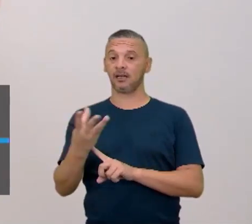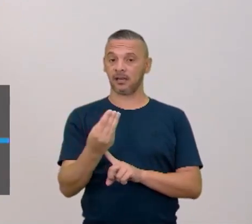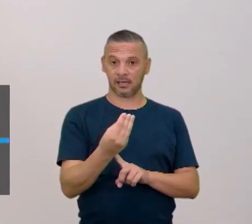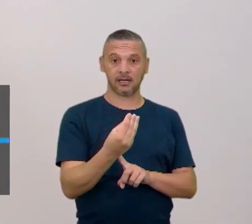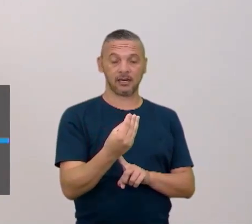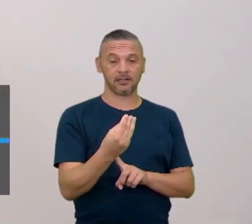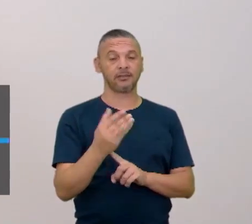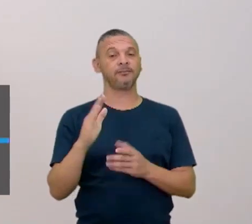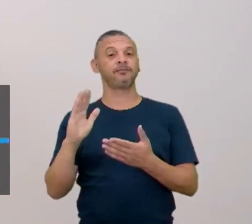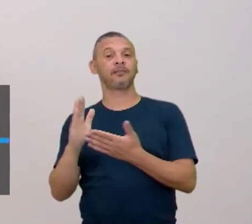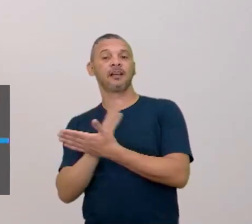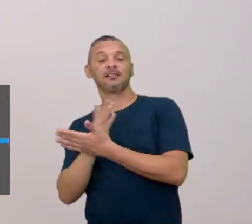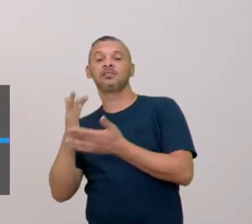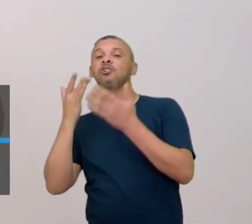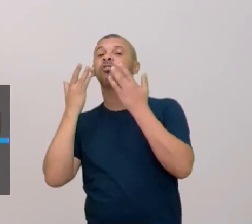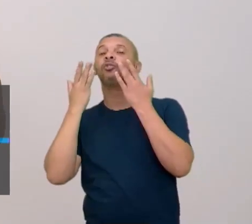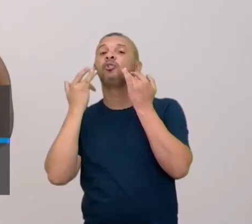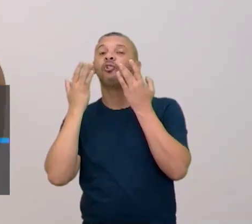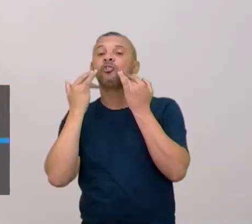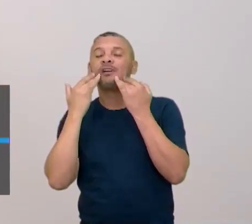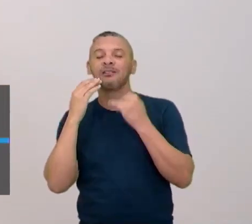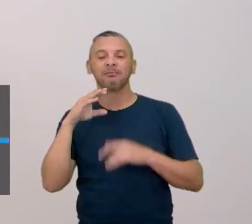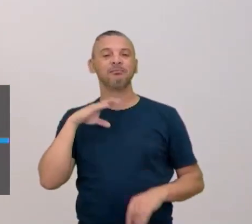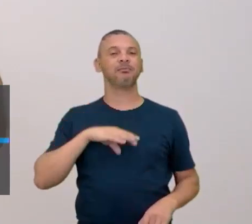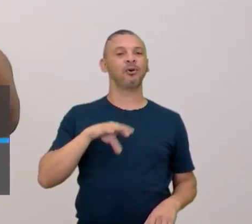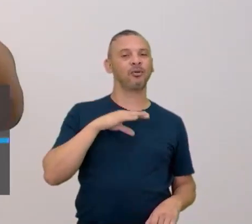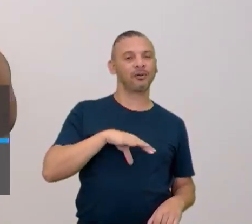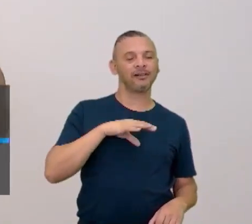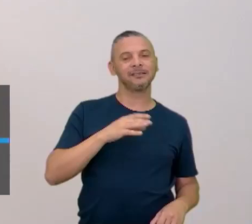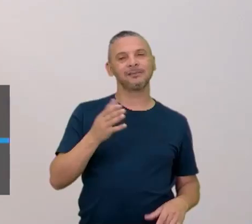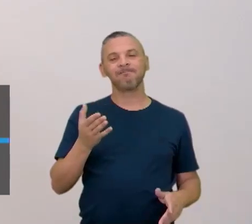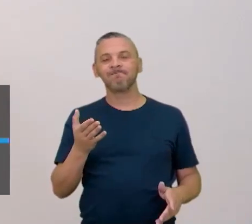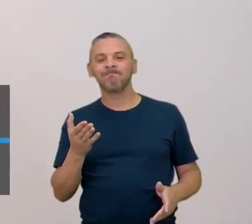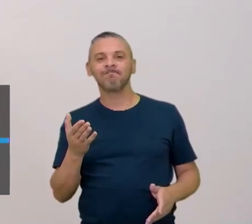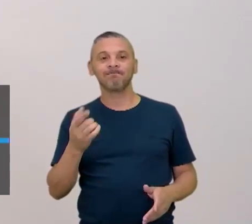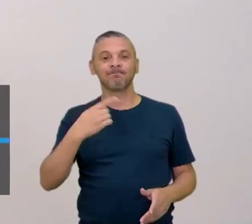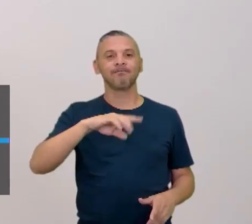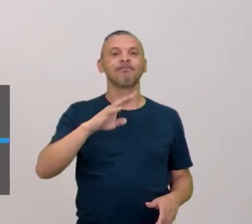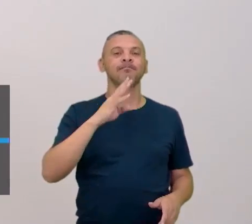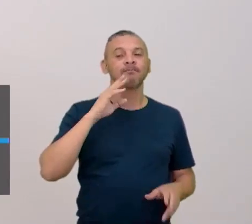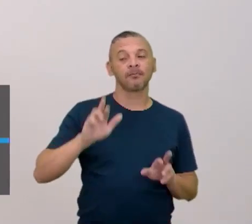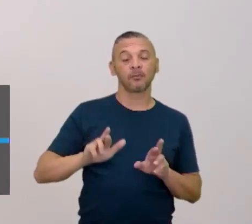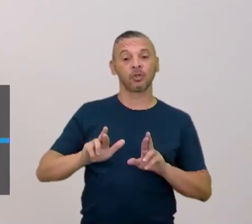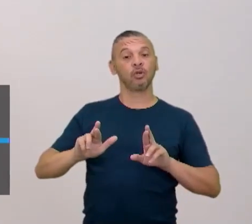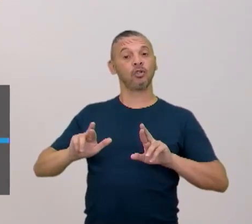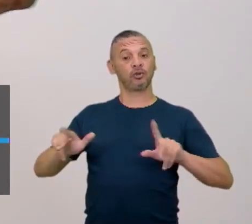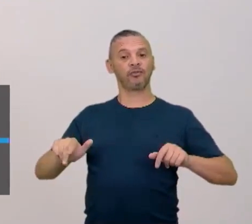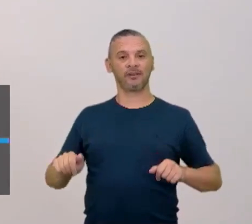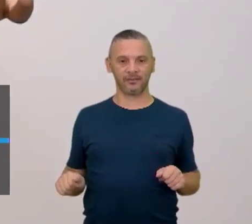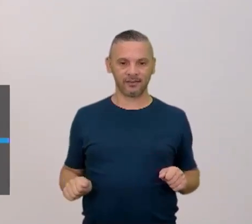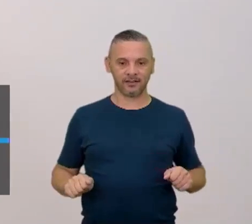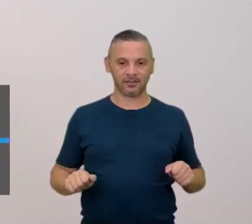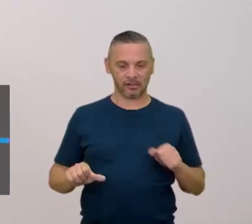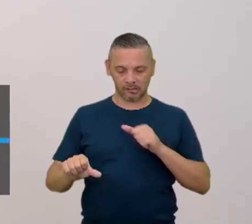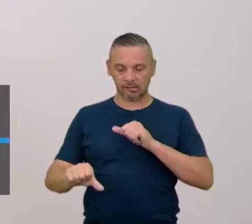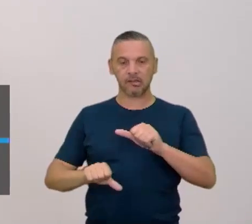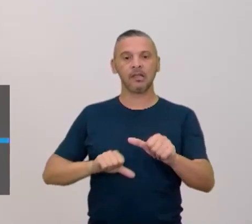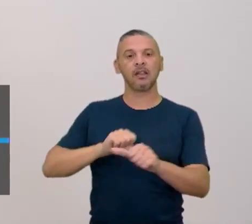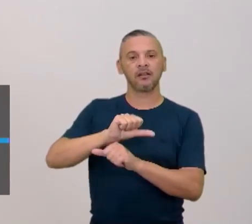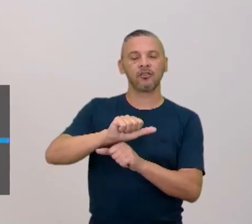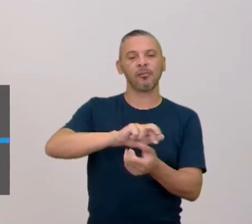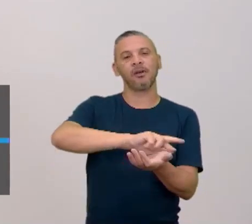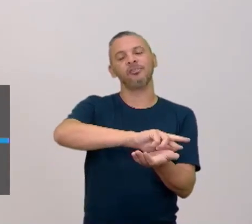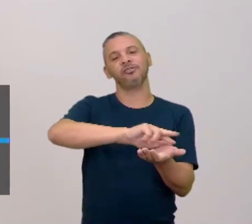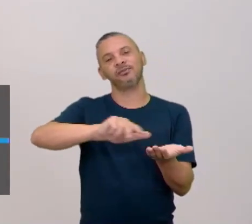E muitas coisas do teatro, na parte de língua portuguesa, nós vemos de uma outra maneira, só essa parte mesmo, de transformar um gênero